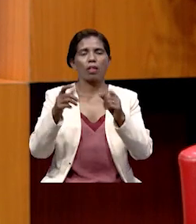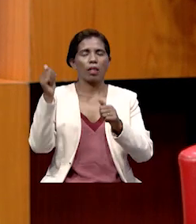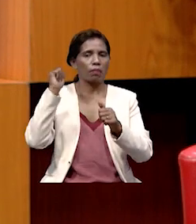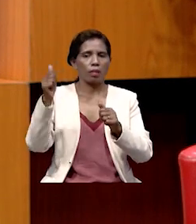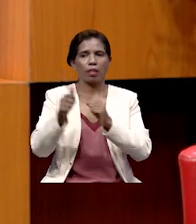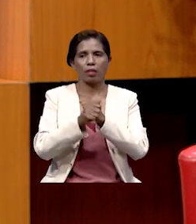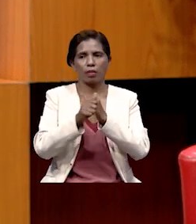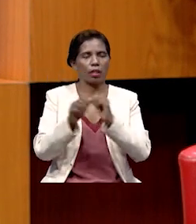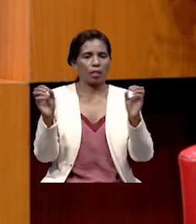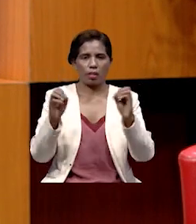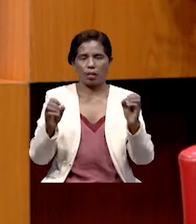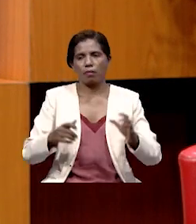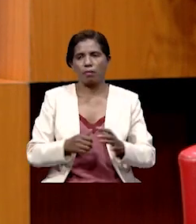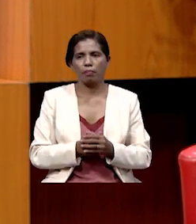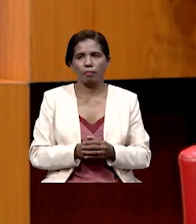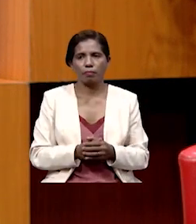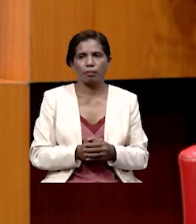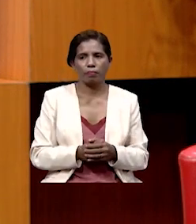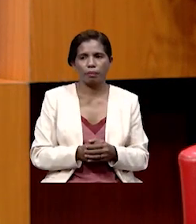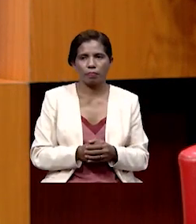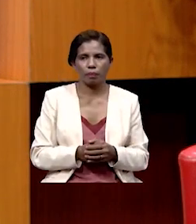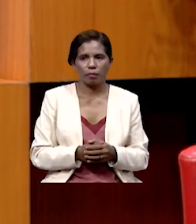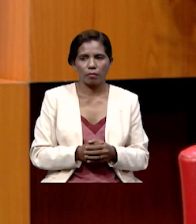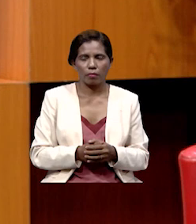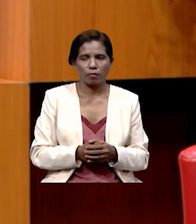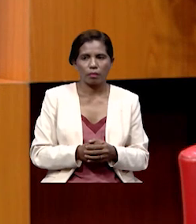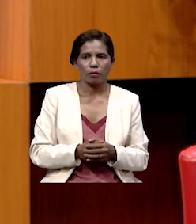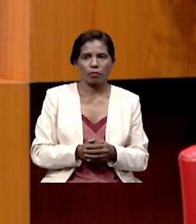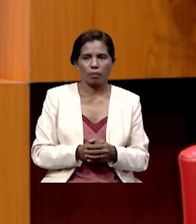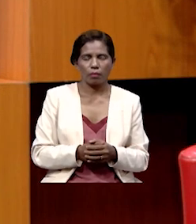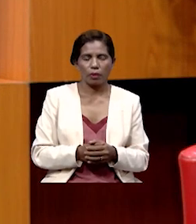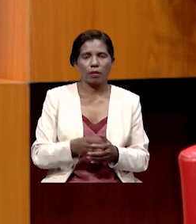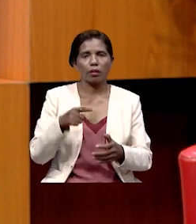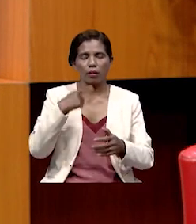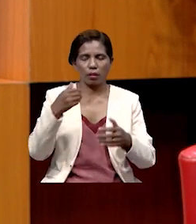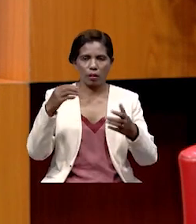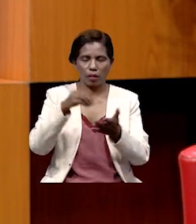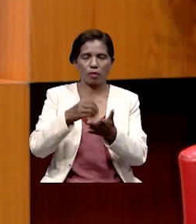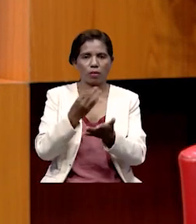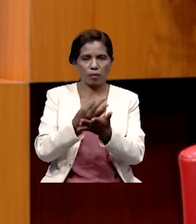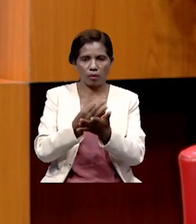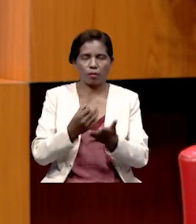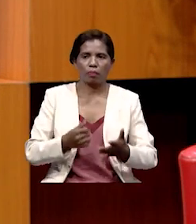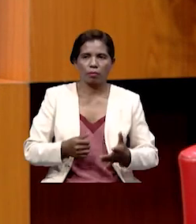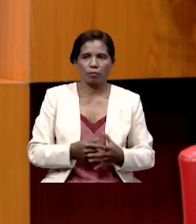ya. I transforma buatne saimo di orsamento.